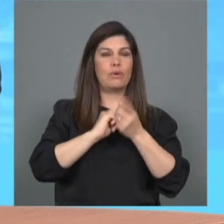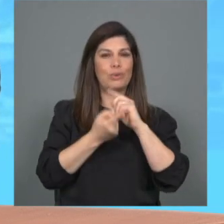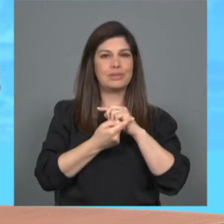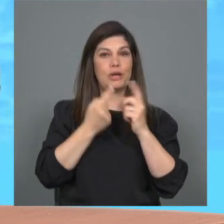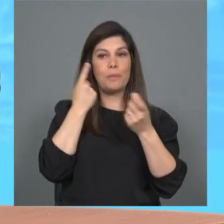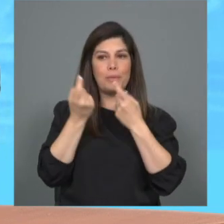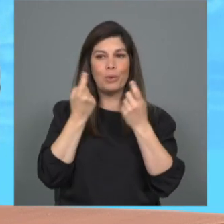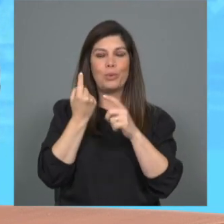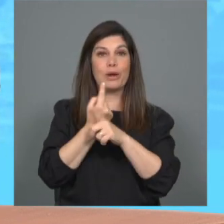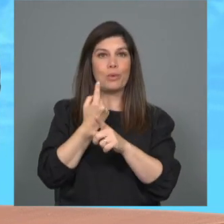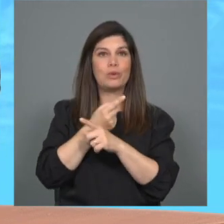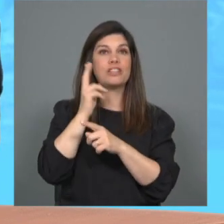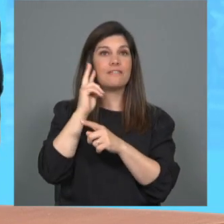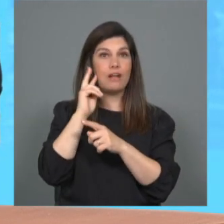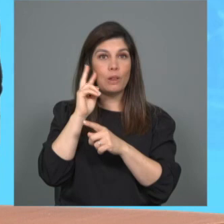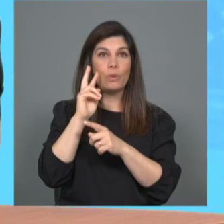céu.